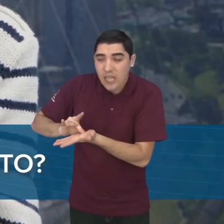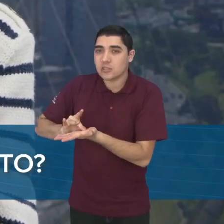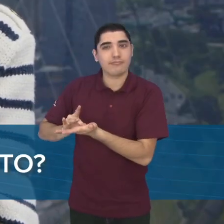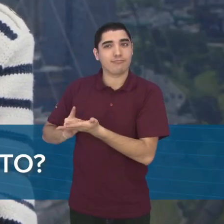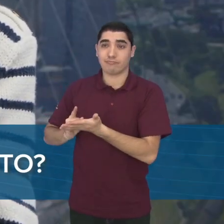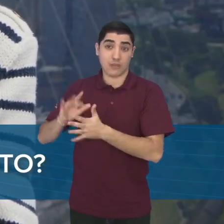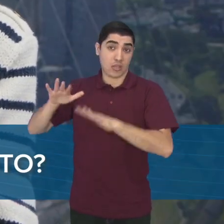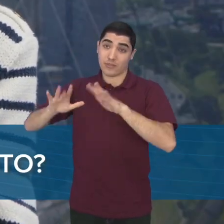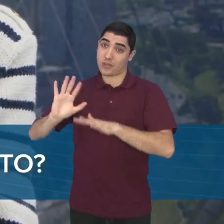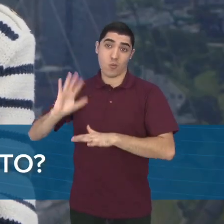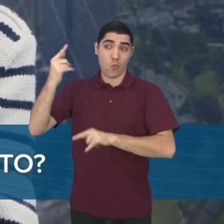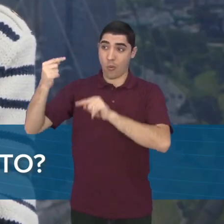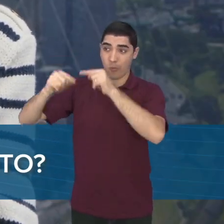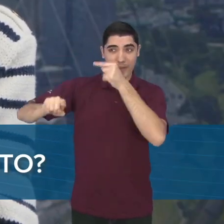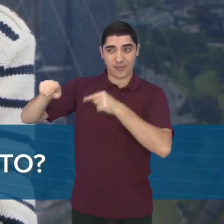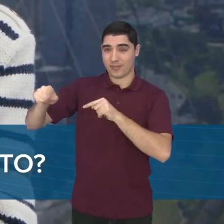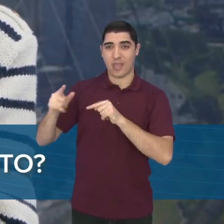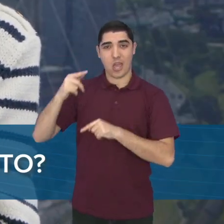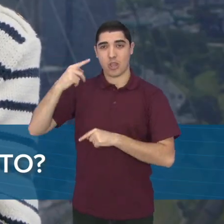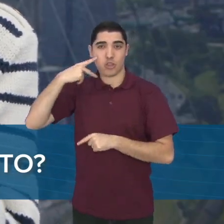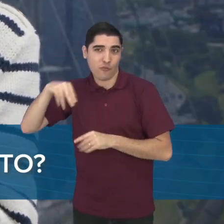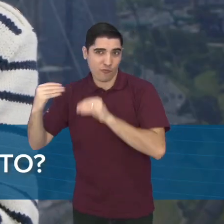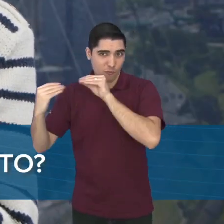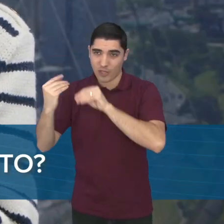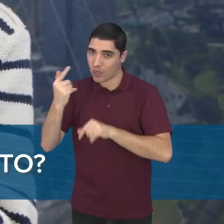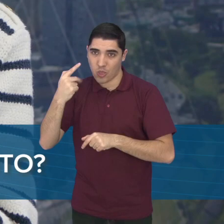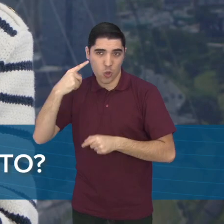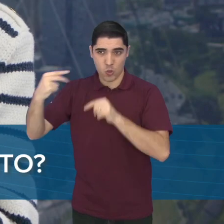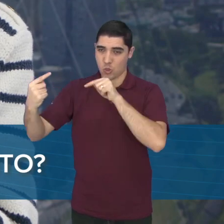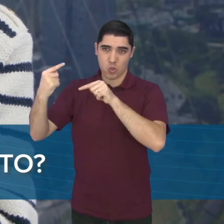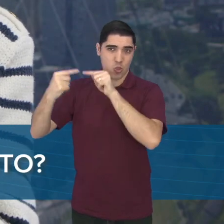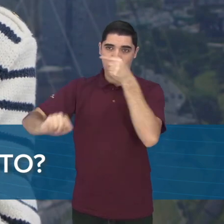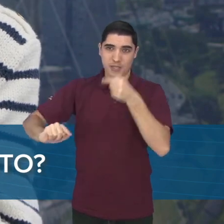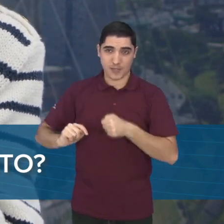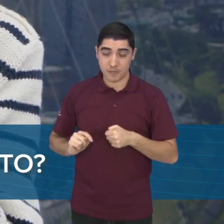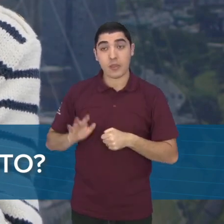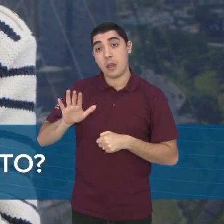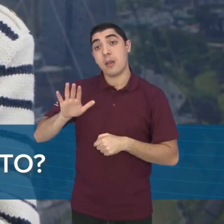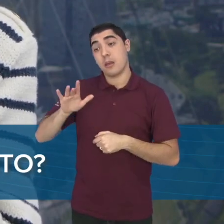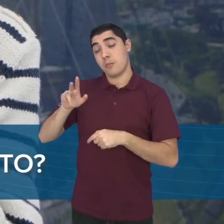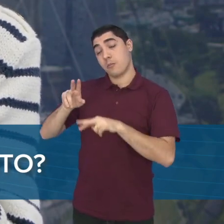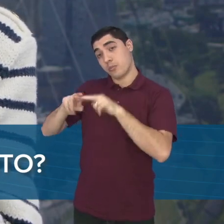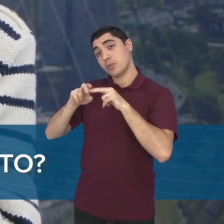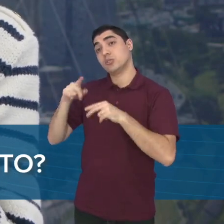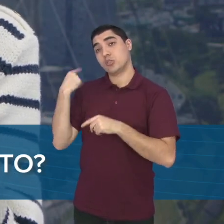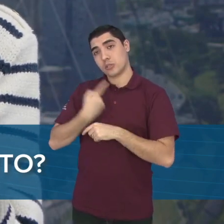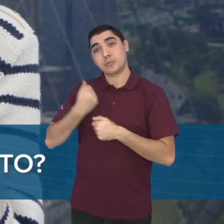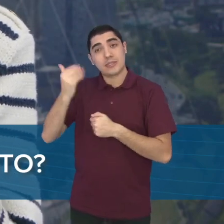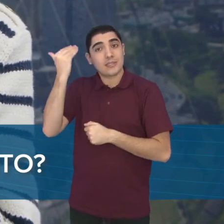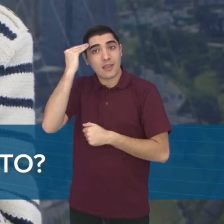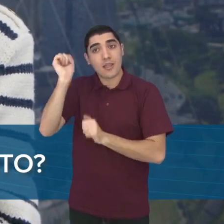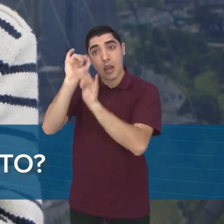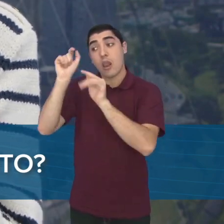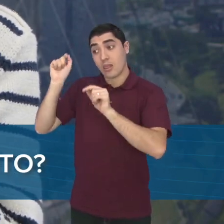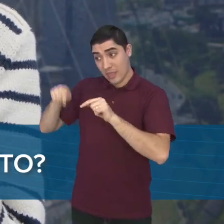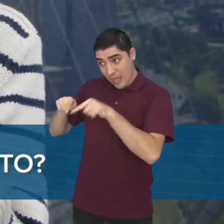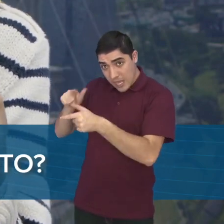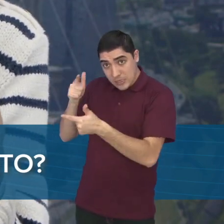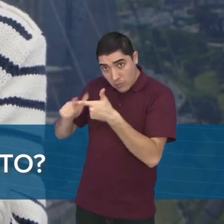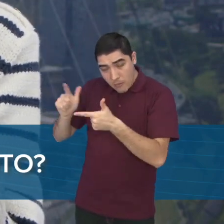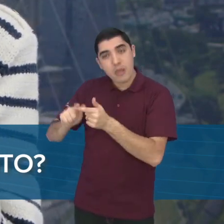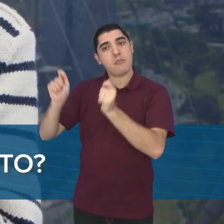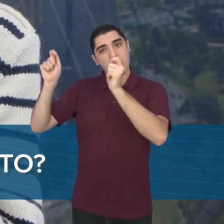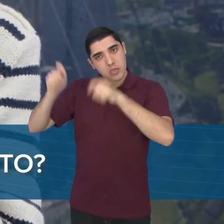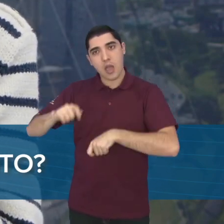contexto, aí assim é bacana, né? De trazer que, opa, tem como eu resolver, né? Eu consigo lidar com essa situação, apesar de muito difícil, eu